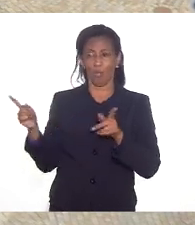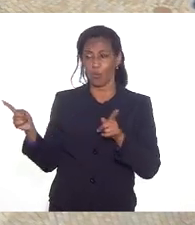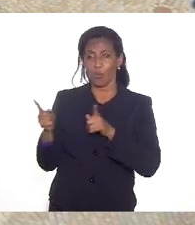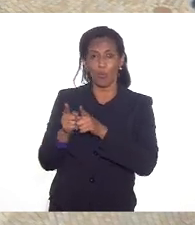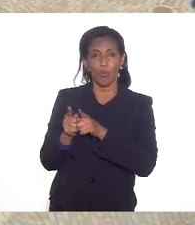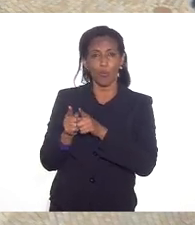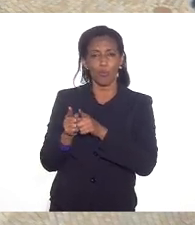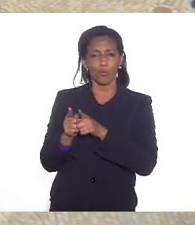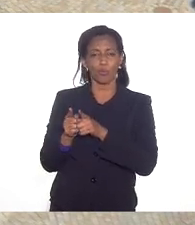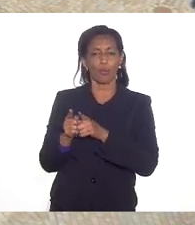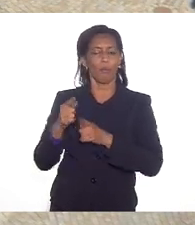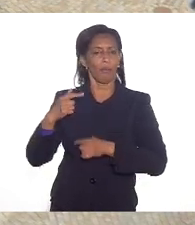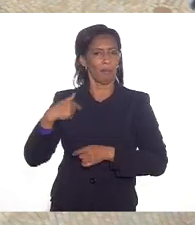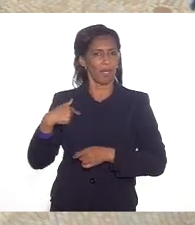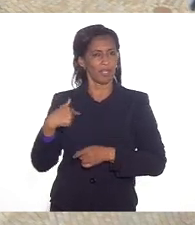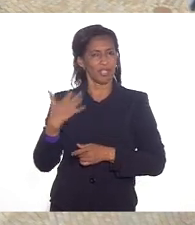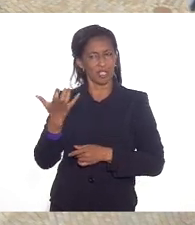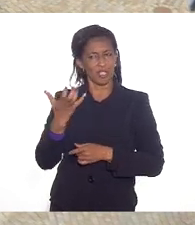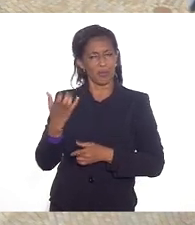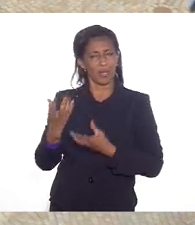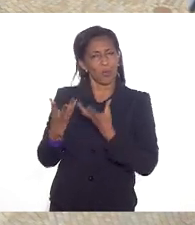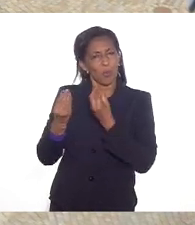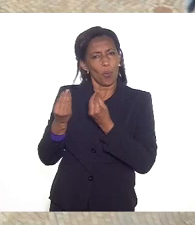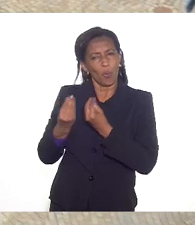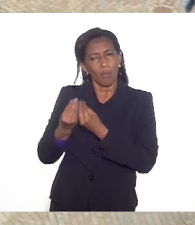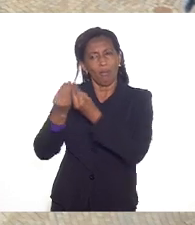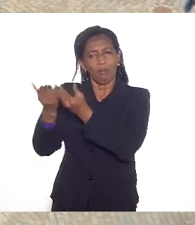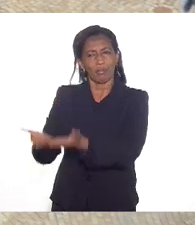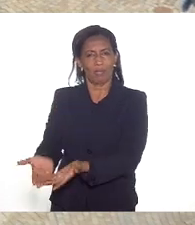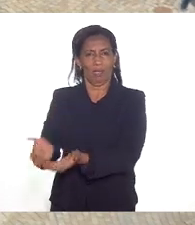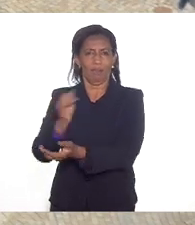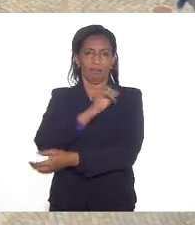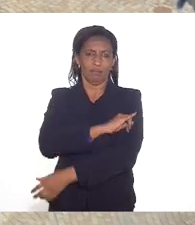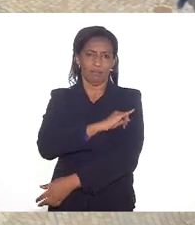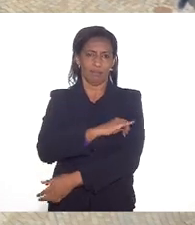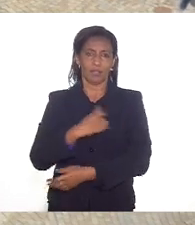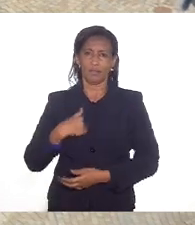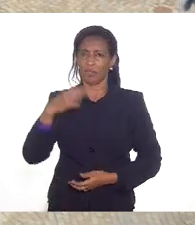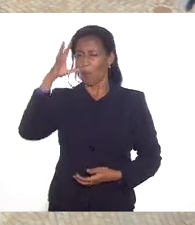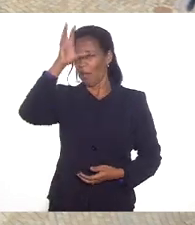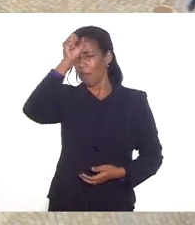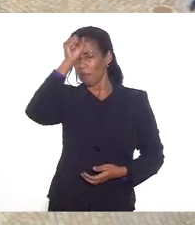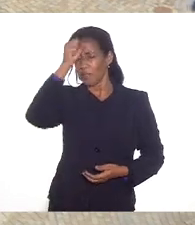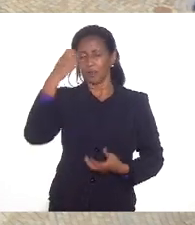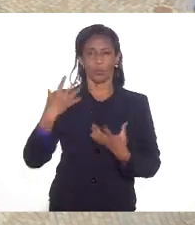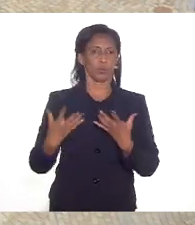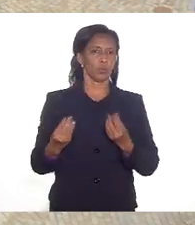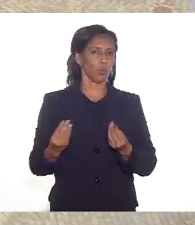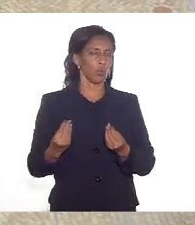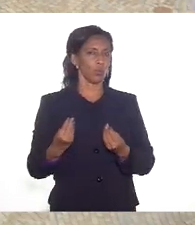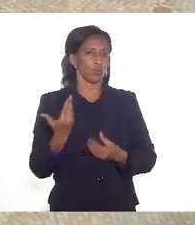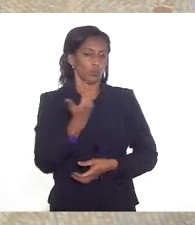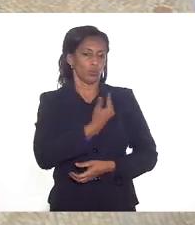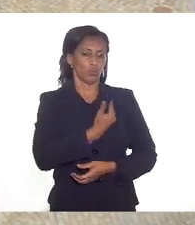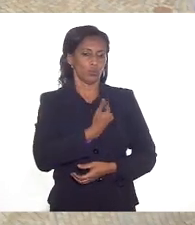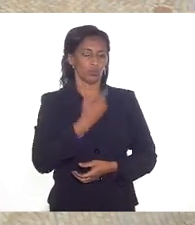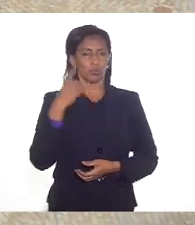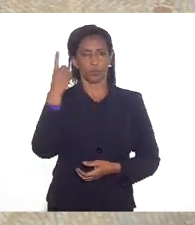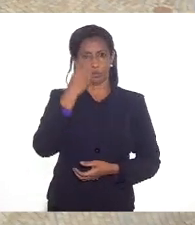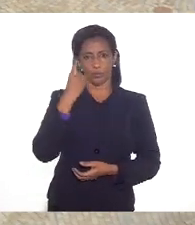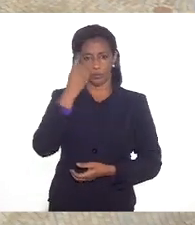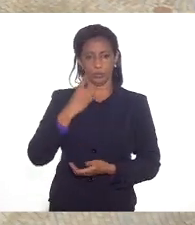curto mas que eu pretendo entregar muito para o Rio de Janeiro e venho aprendendo muito com os meus colegas